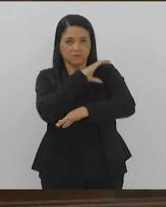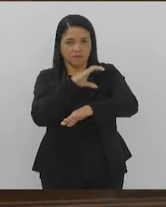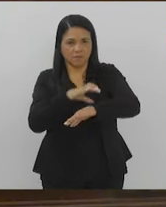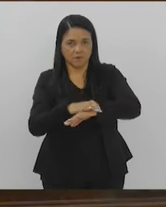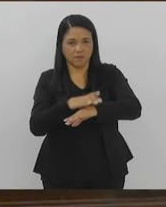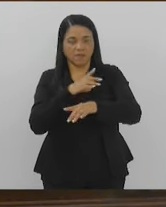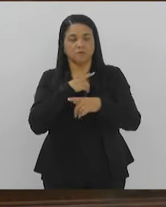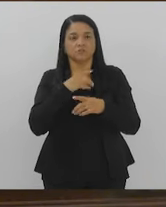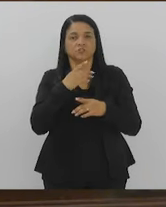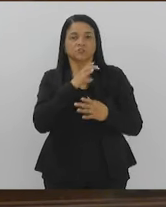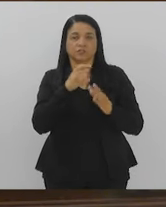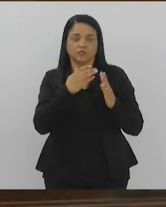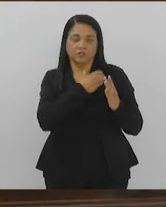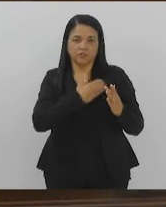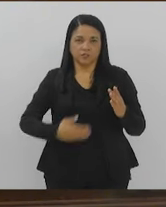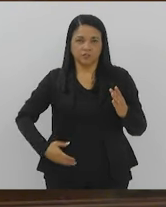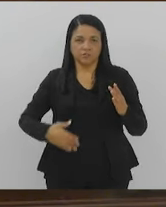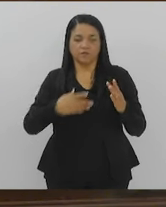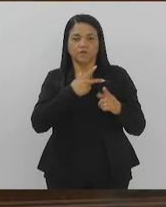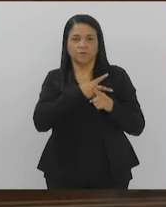por causa das obrigações dele,